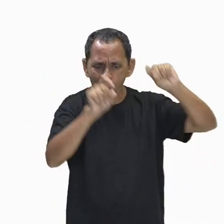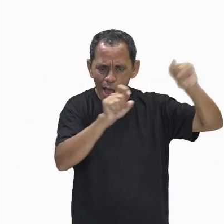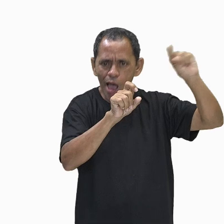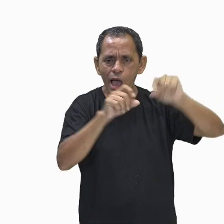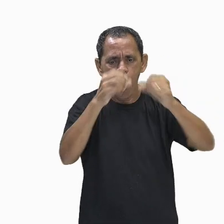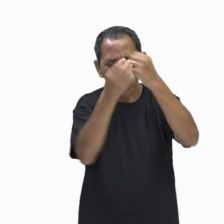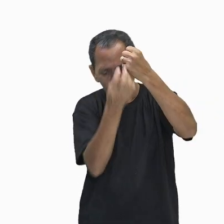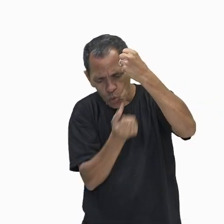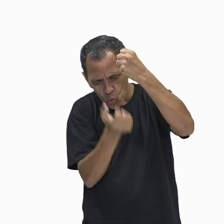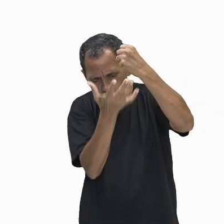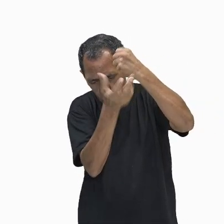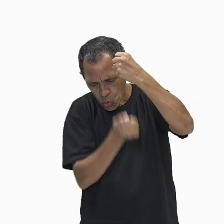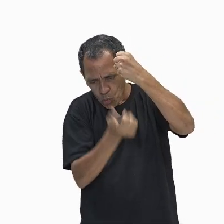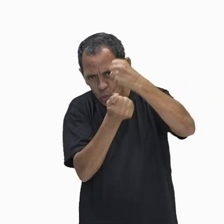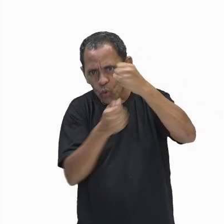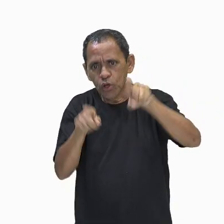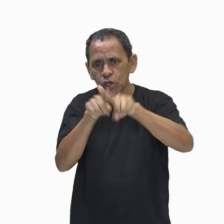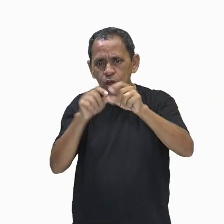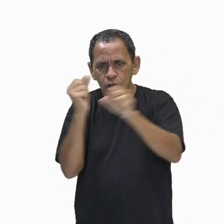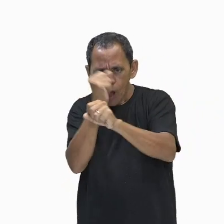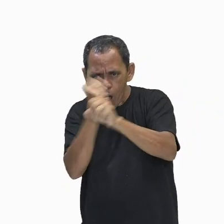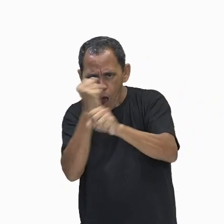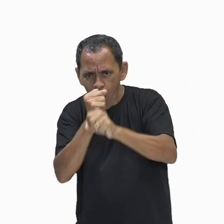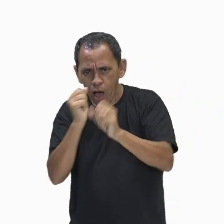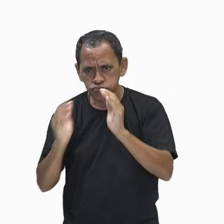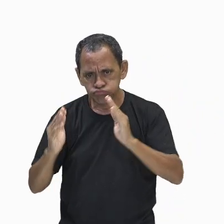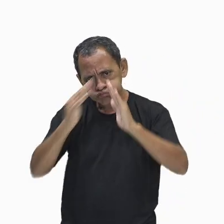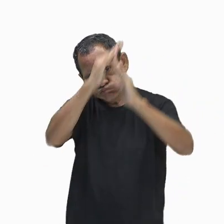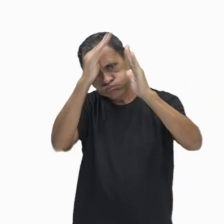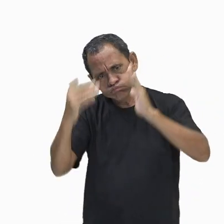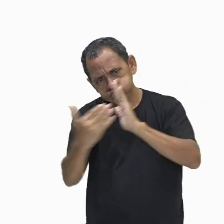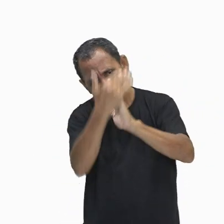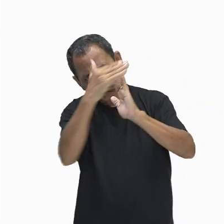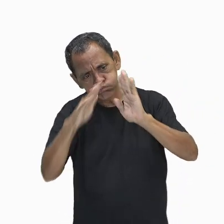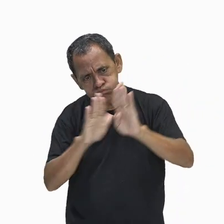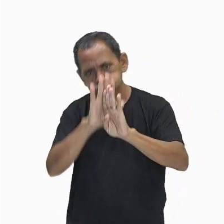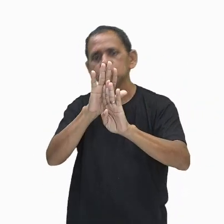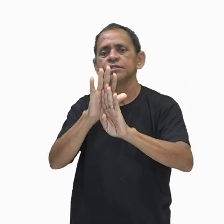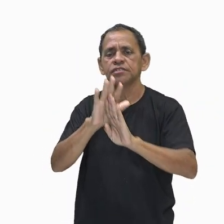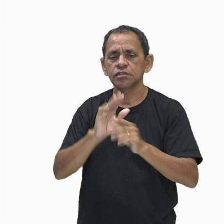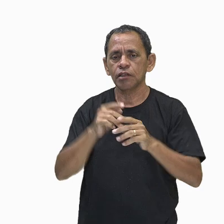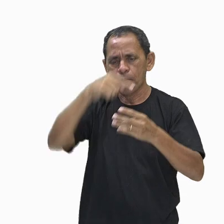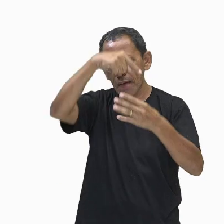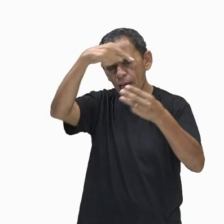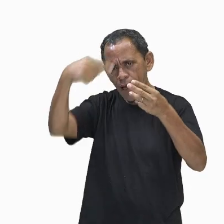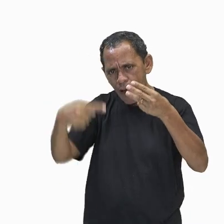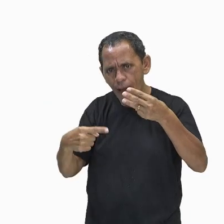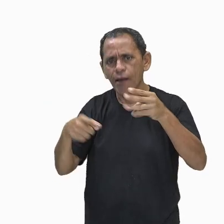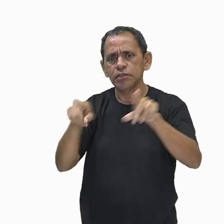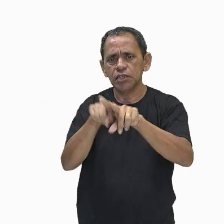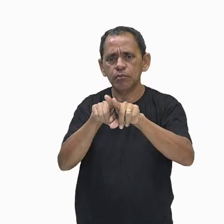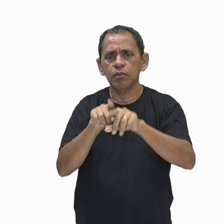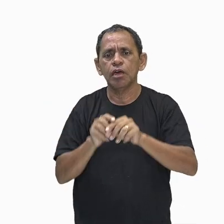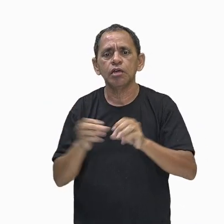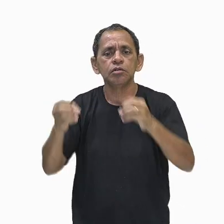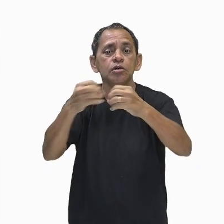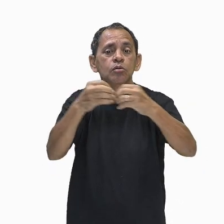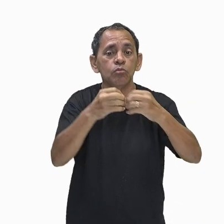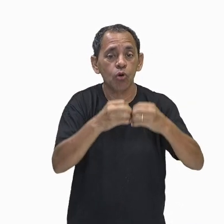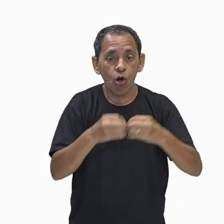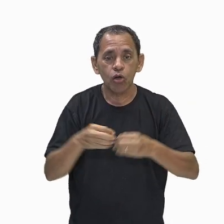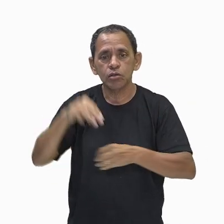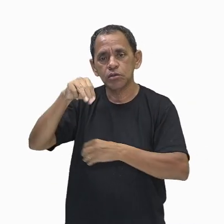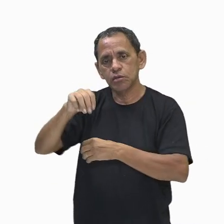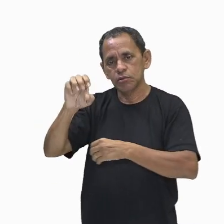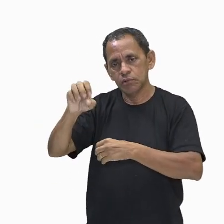das grandes pirâmides, que eram então túmulos dos faraós, como Quéops, Quefren e Miquerinos, e ficavam próximas a